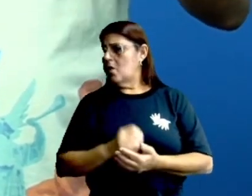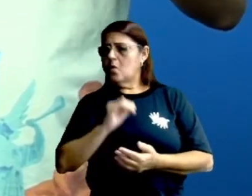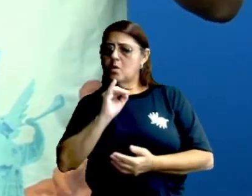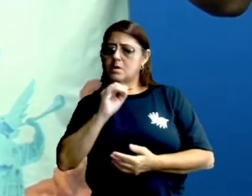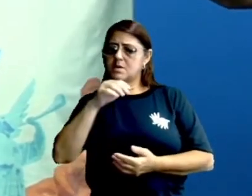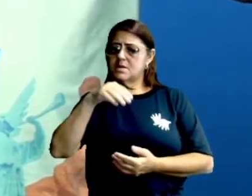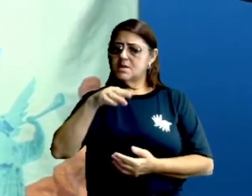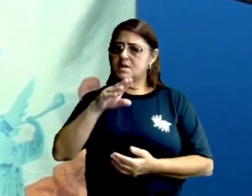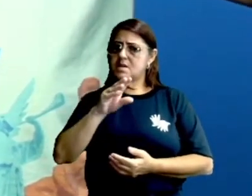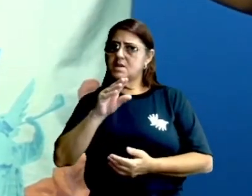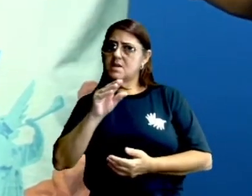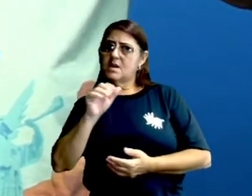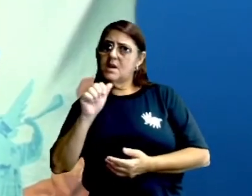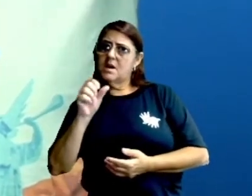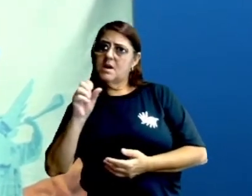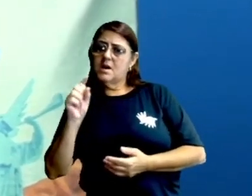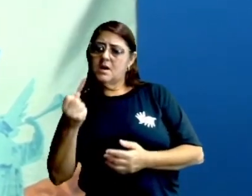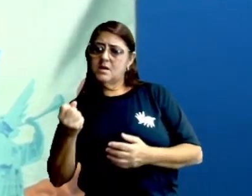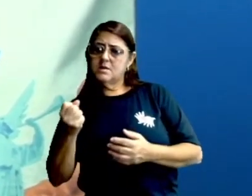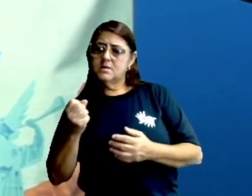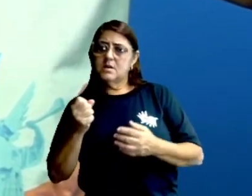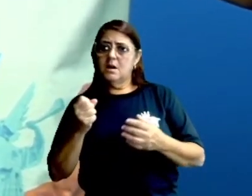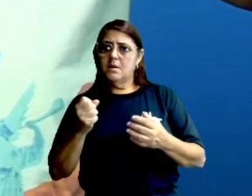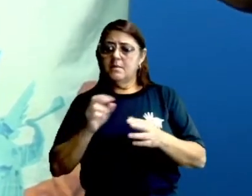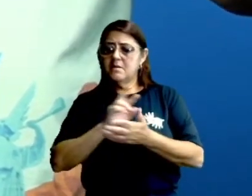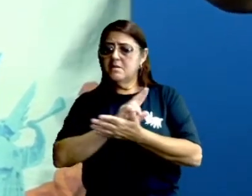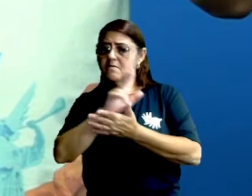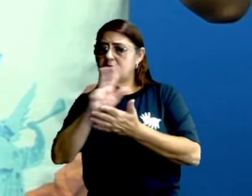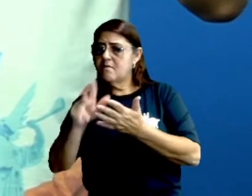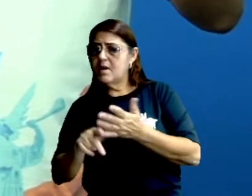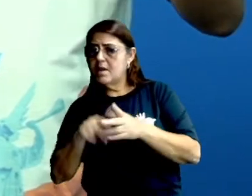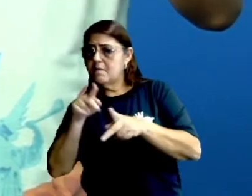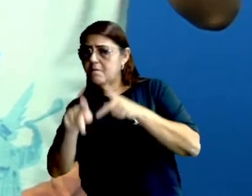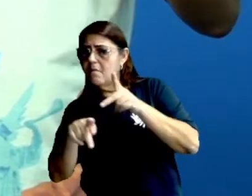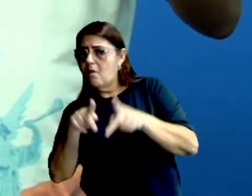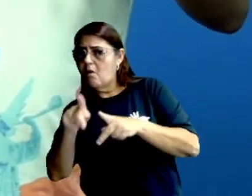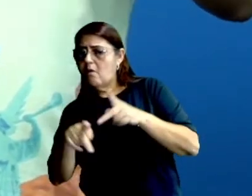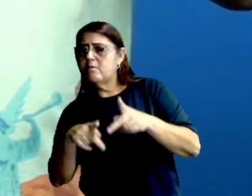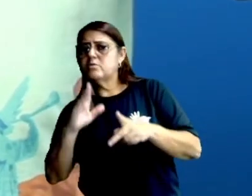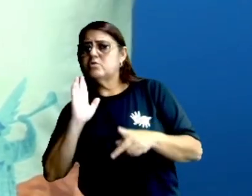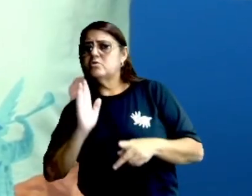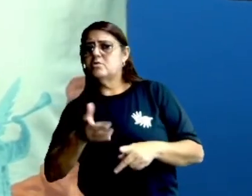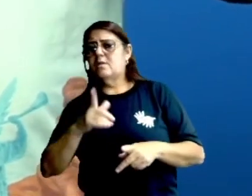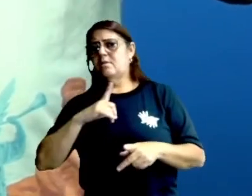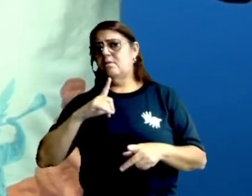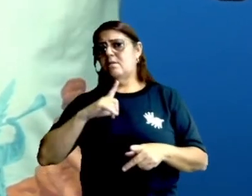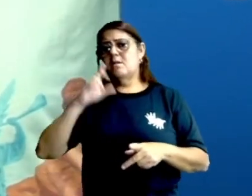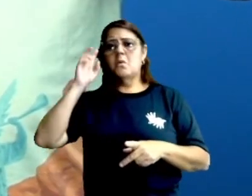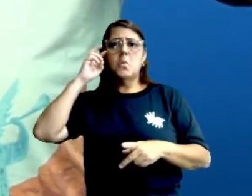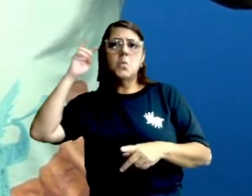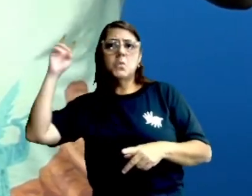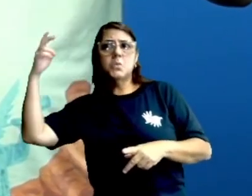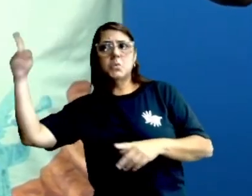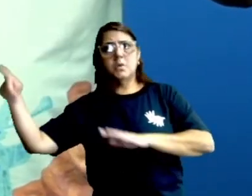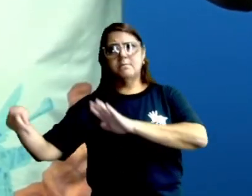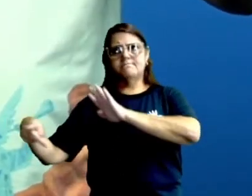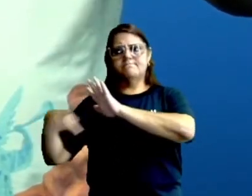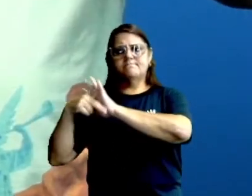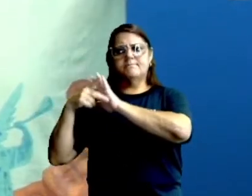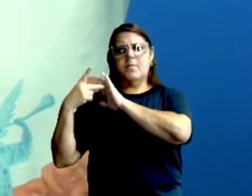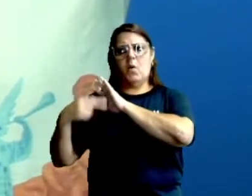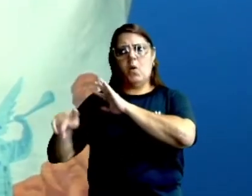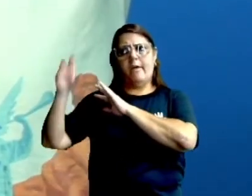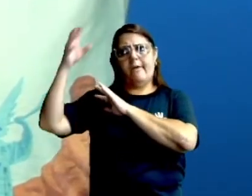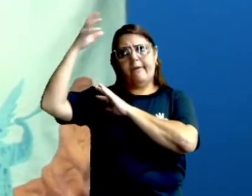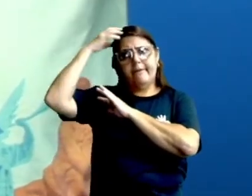chegam lá, primeiro eles encontram diferentes etnias, eles encontram diferentes povos, né? Todos esses povos eles já tinham as suas culturas, esses reinos eles já tinham suas